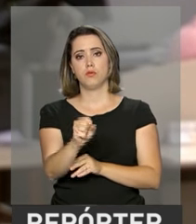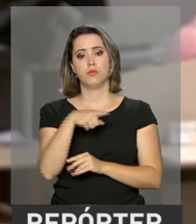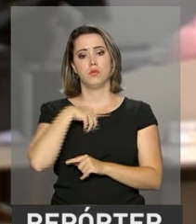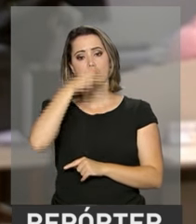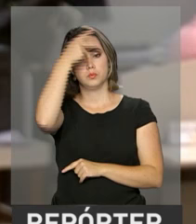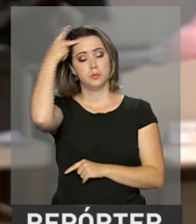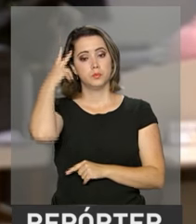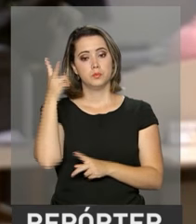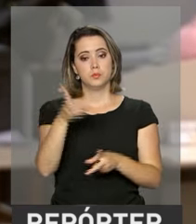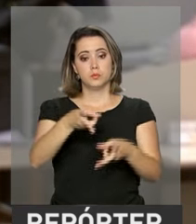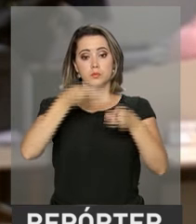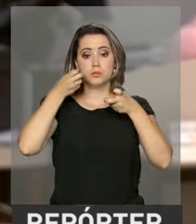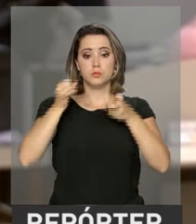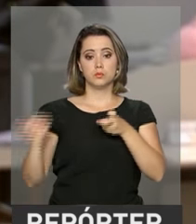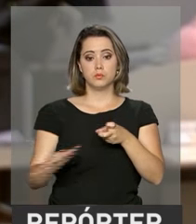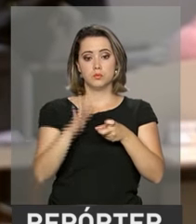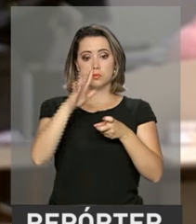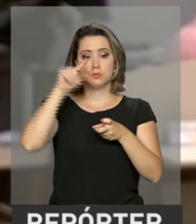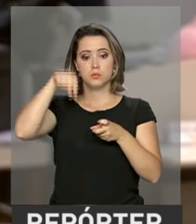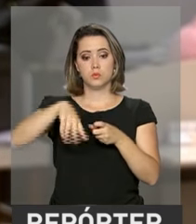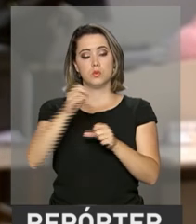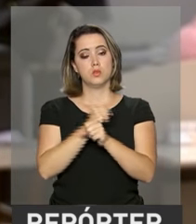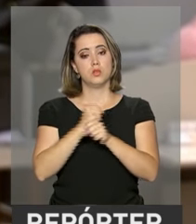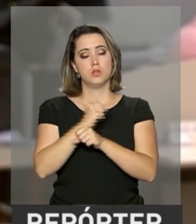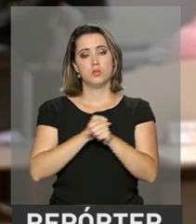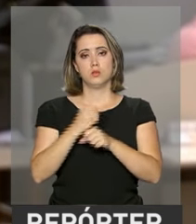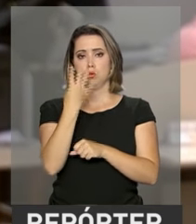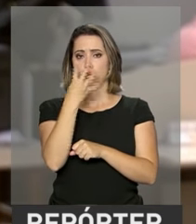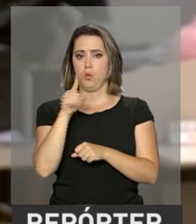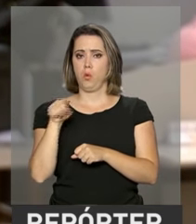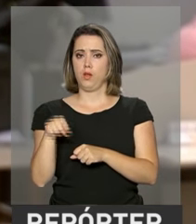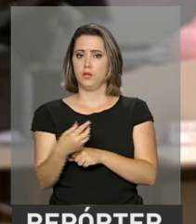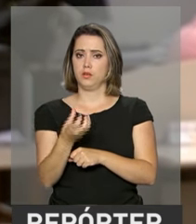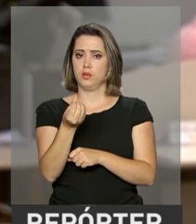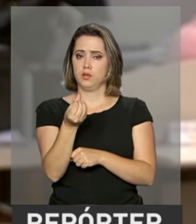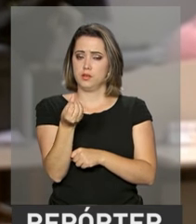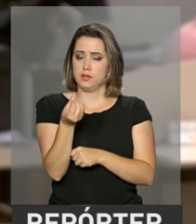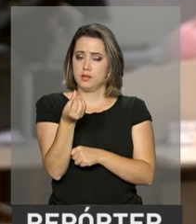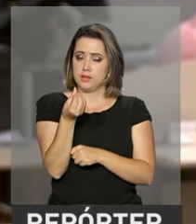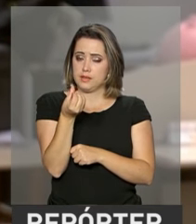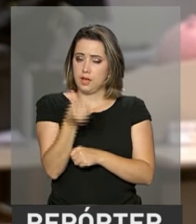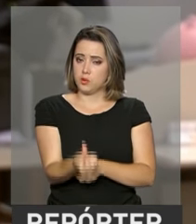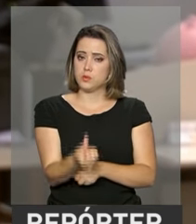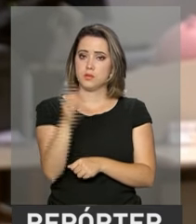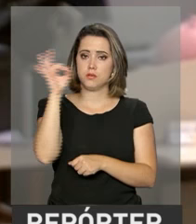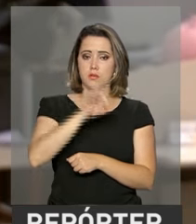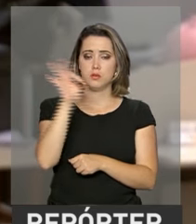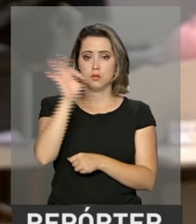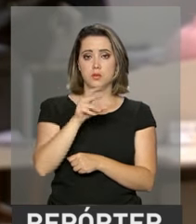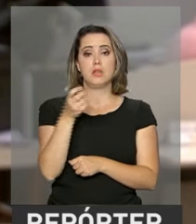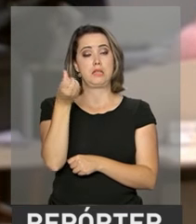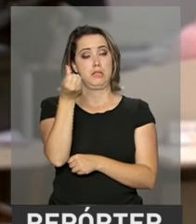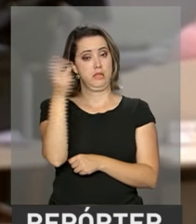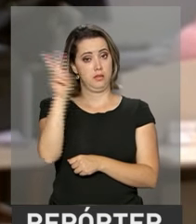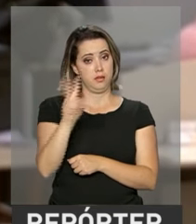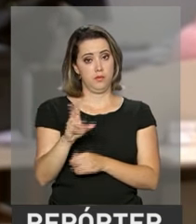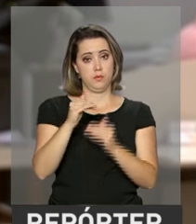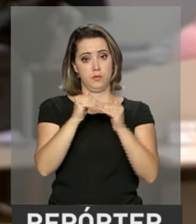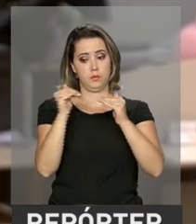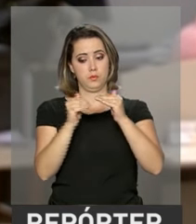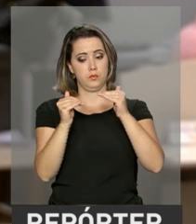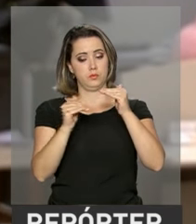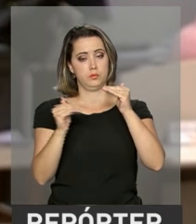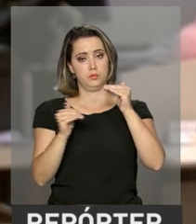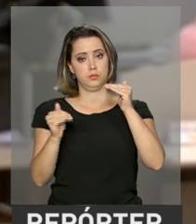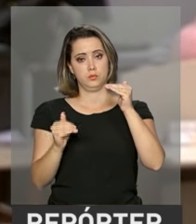analistas estimam a inflação oficial para este ano em 4,06%. É a sexta redução seguida. A estimativa